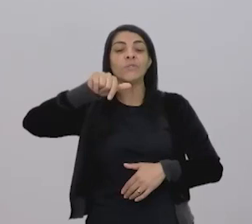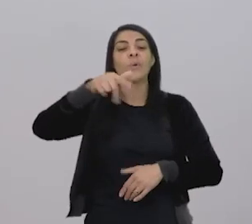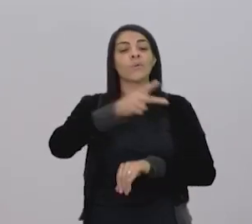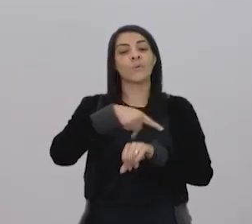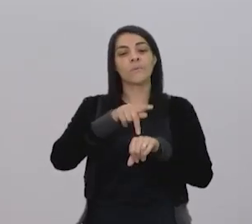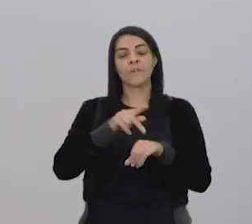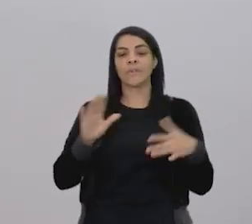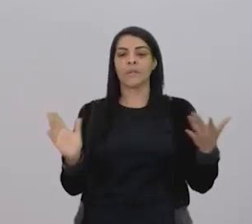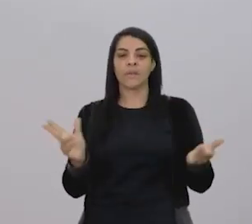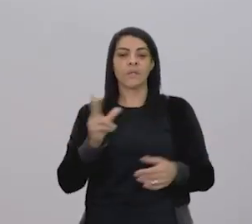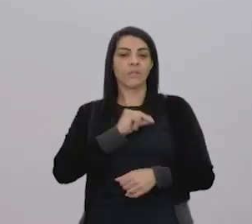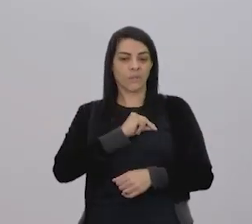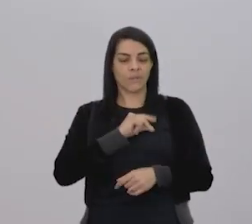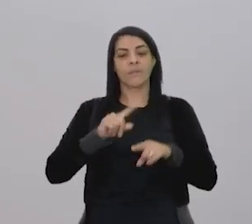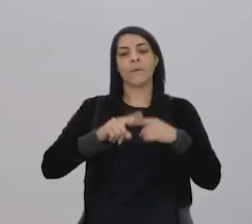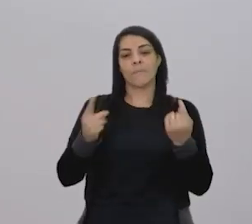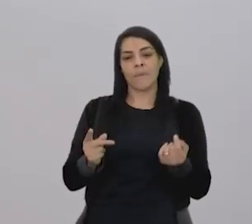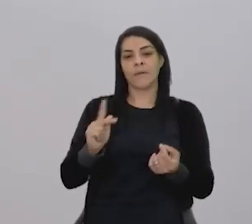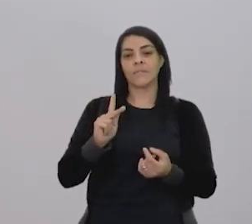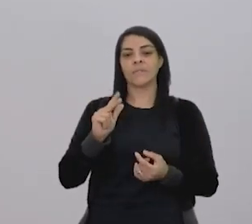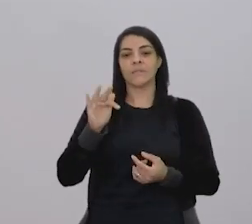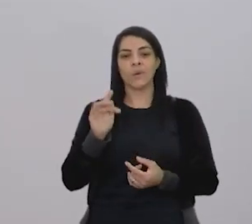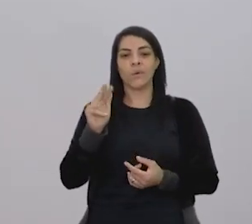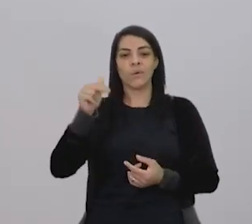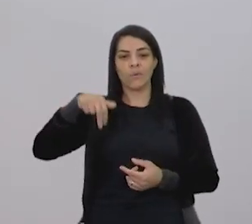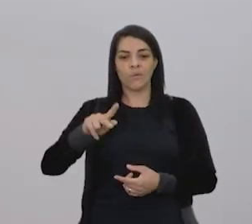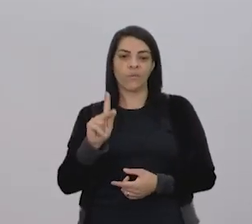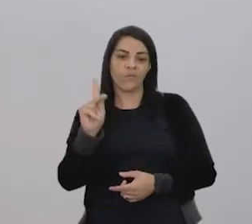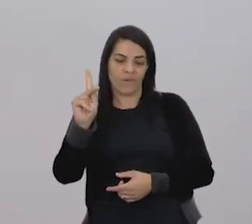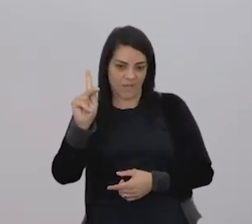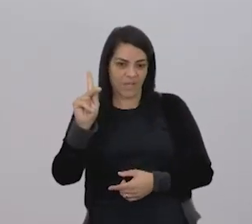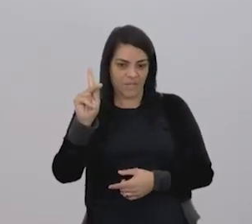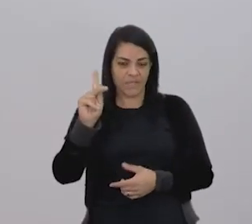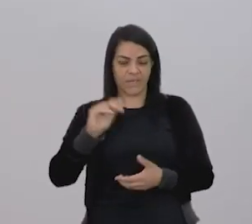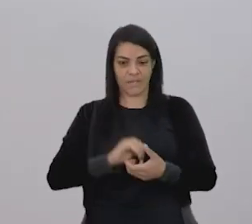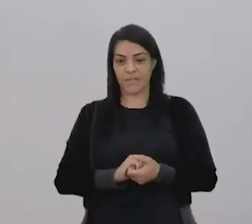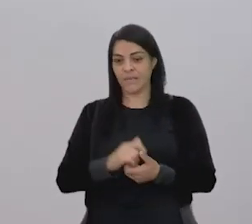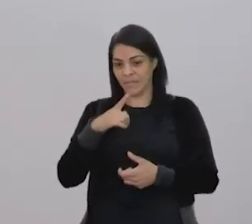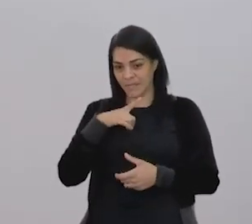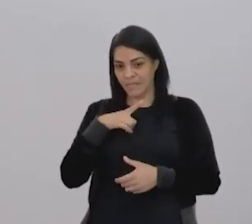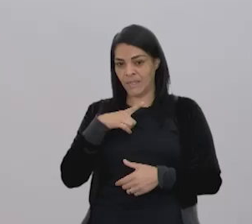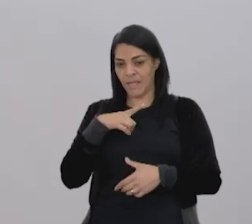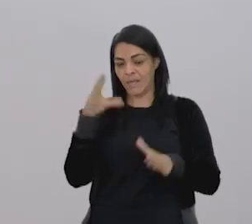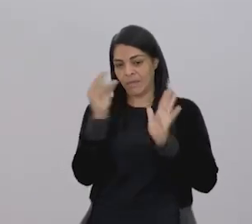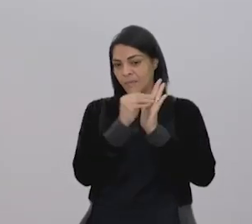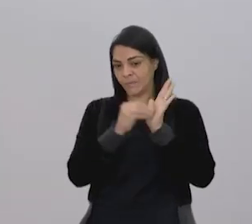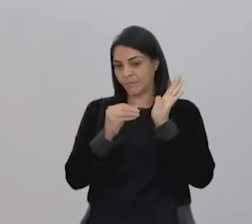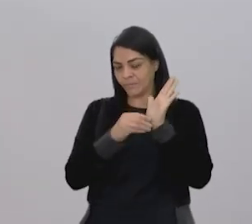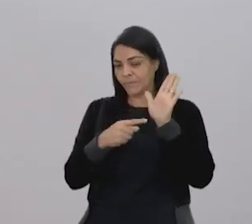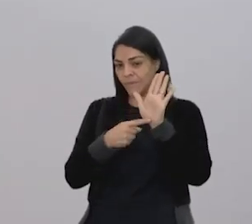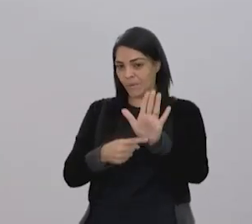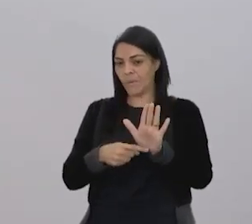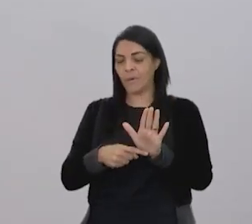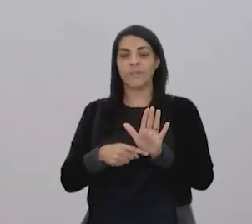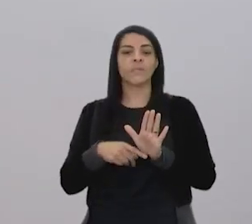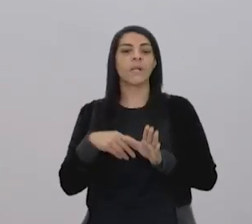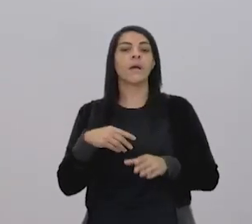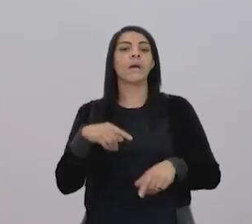O funk norte-americano, embora ele tenha alguns elementos que o identifiquem como